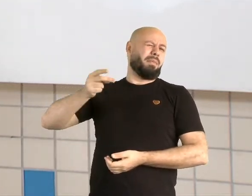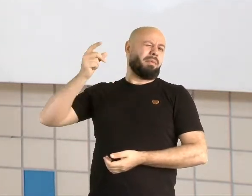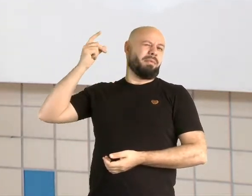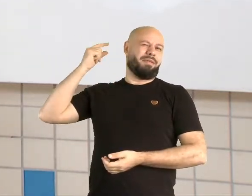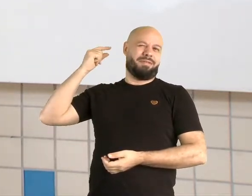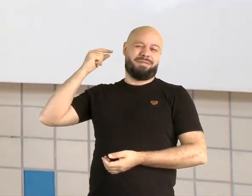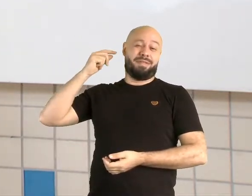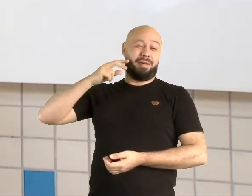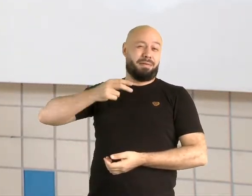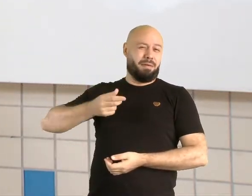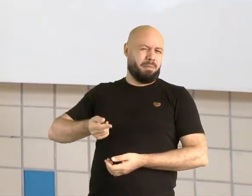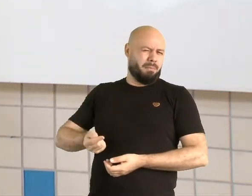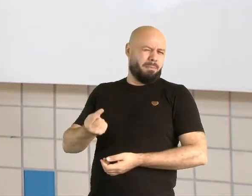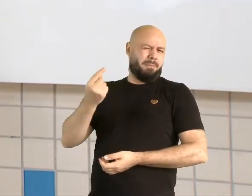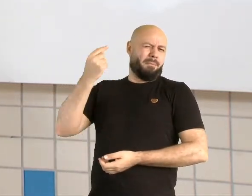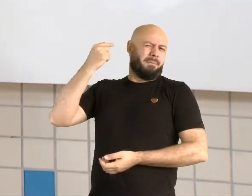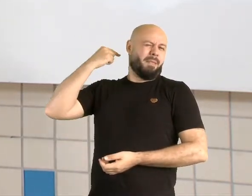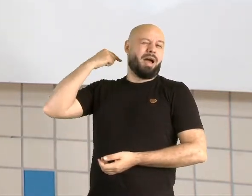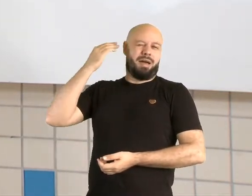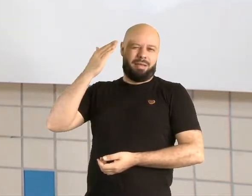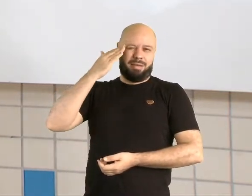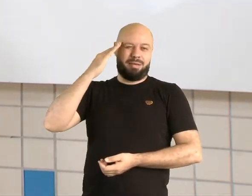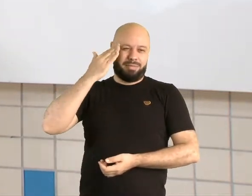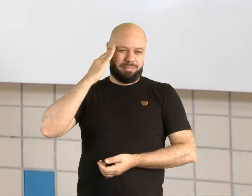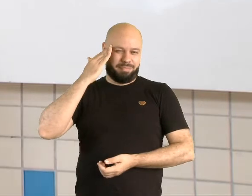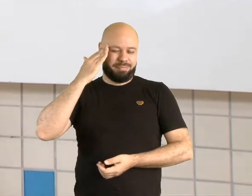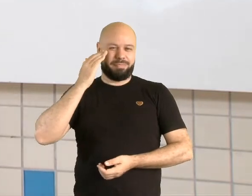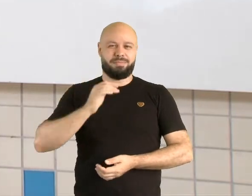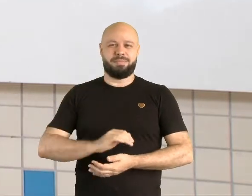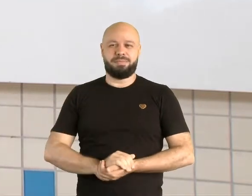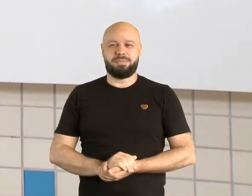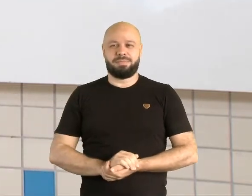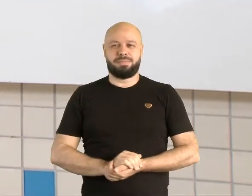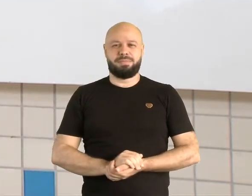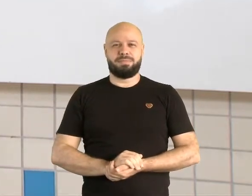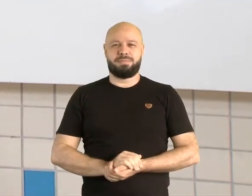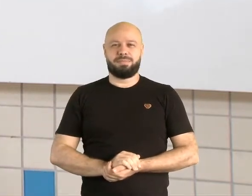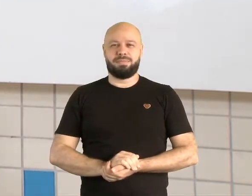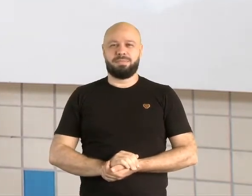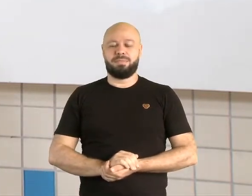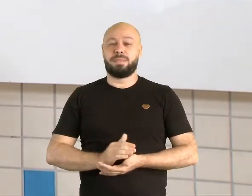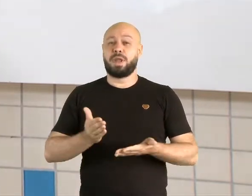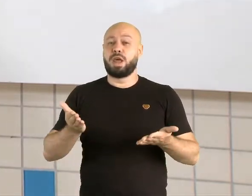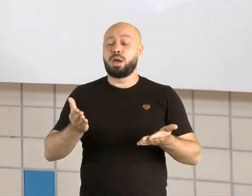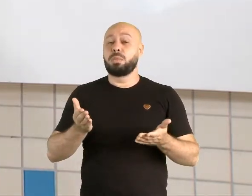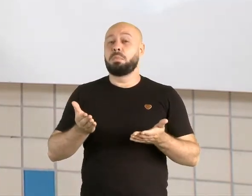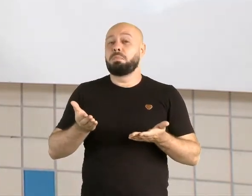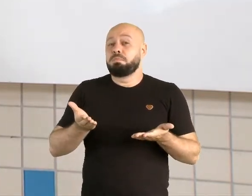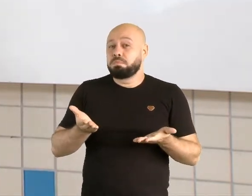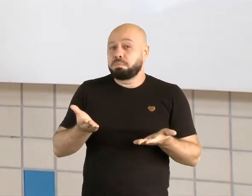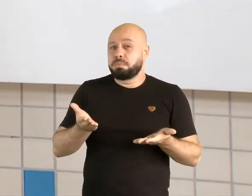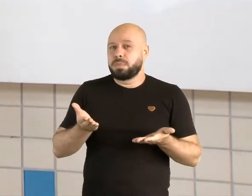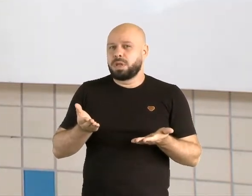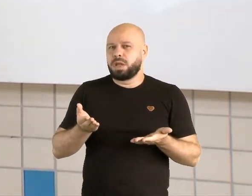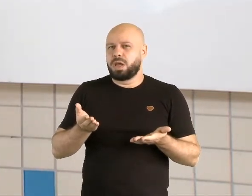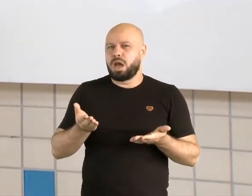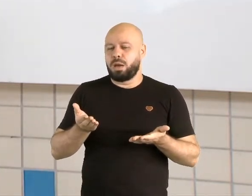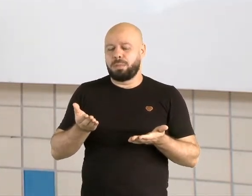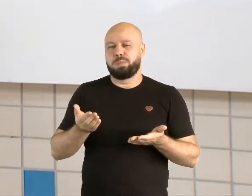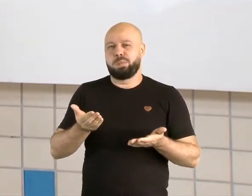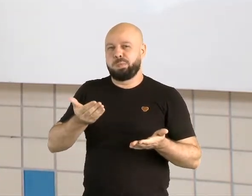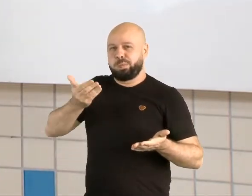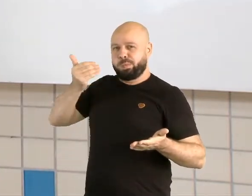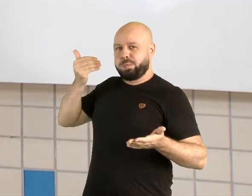então lá atrás, há muito tempo atrás, né? Então, nesse caso aí, se referiu ao